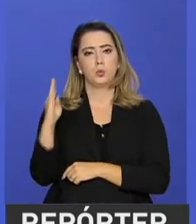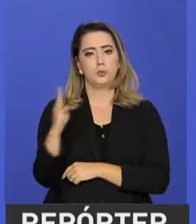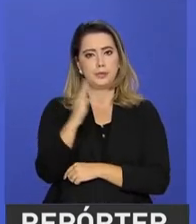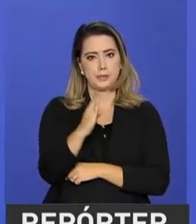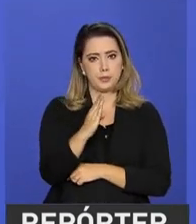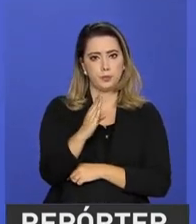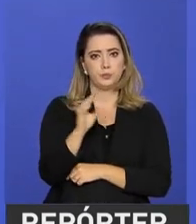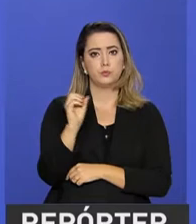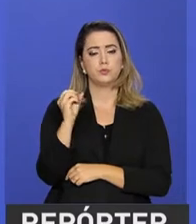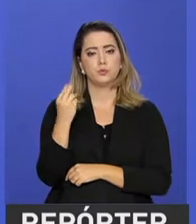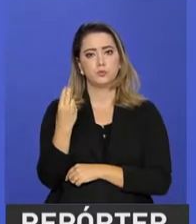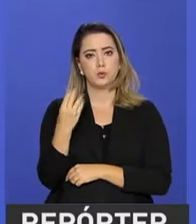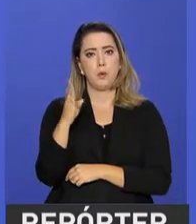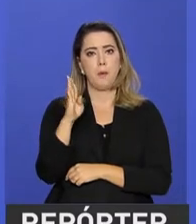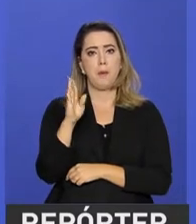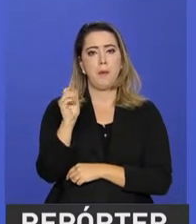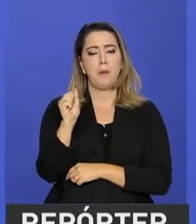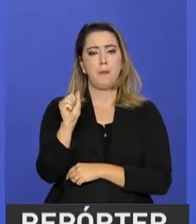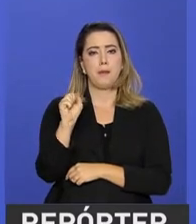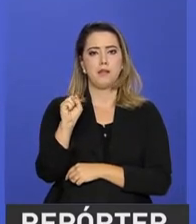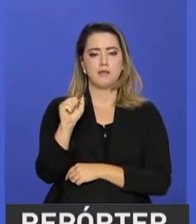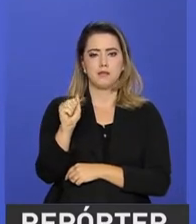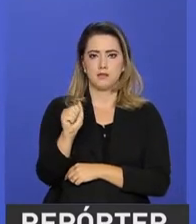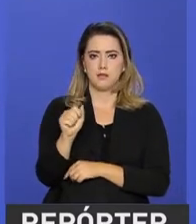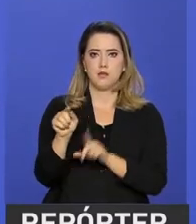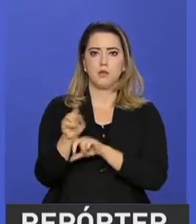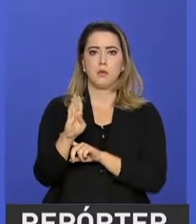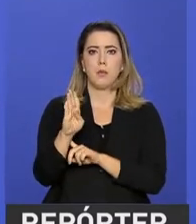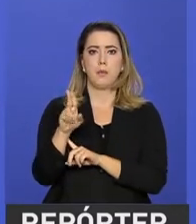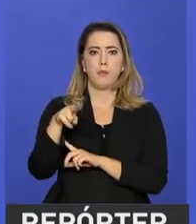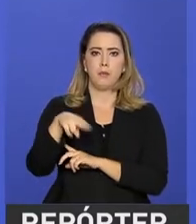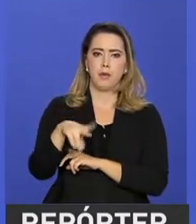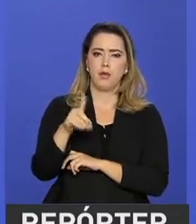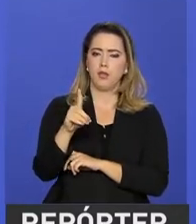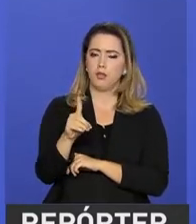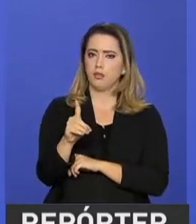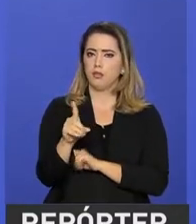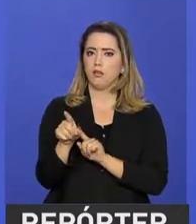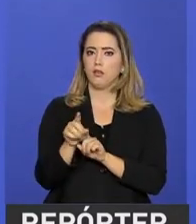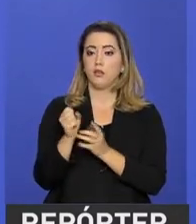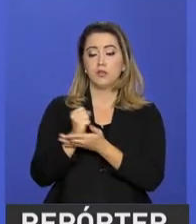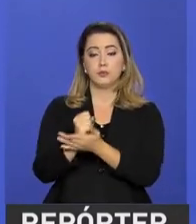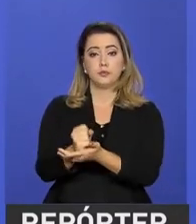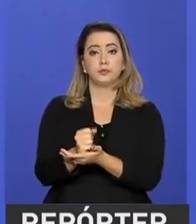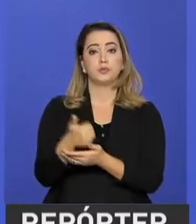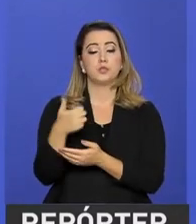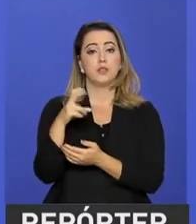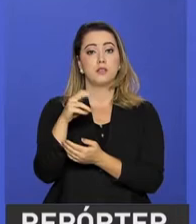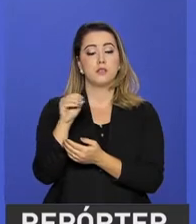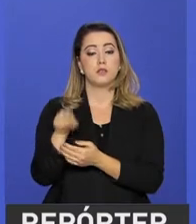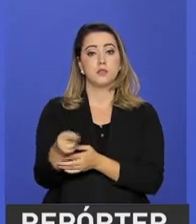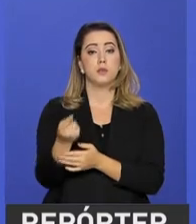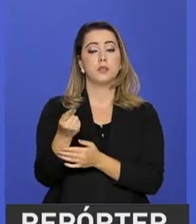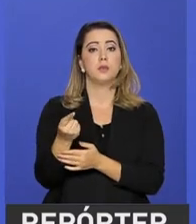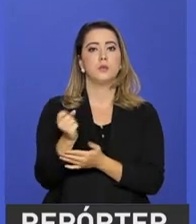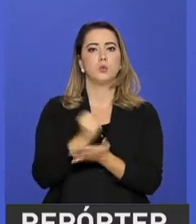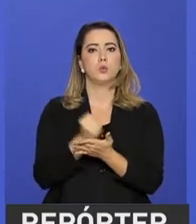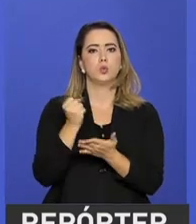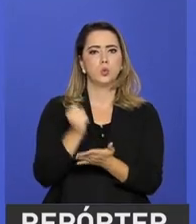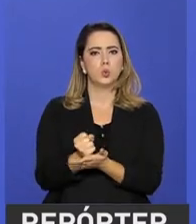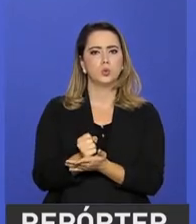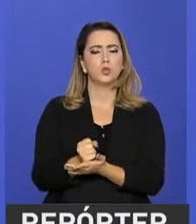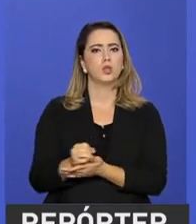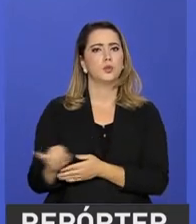basa bnb ofertaram 150 mil contratos com juro de 3 e 6 por cento ao